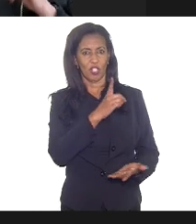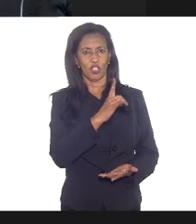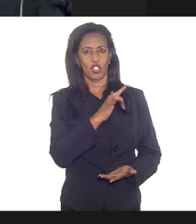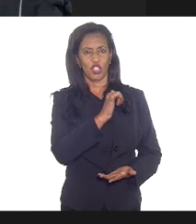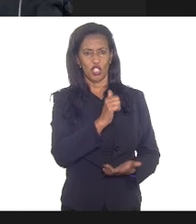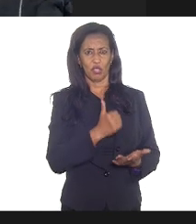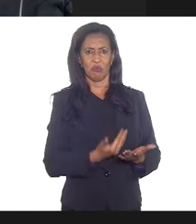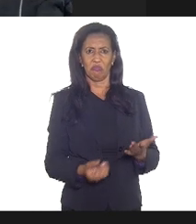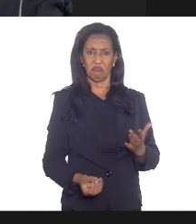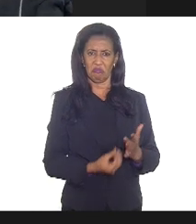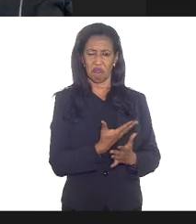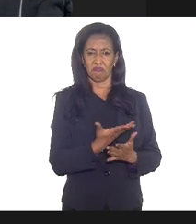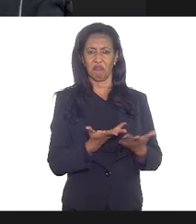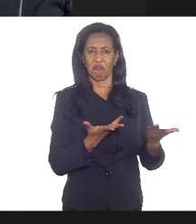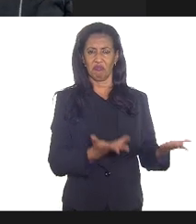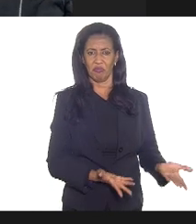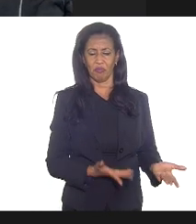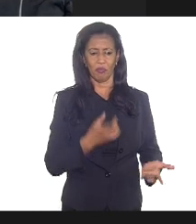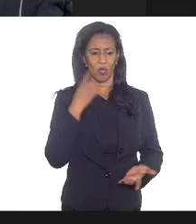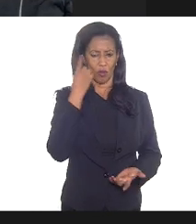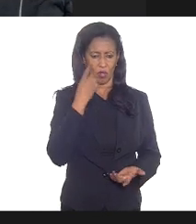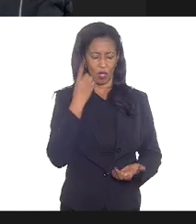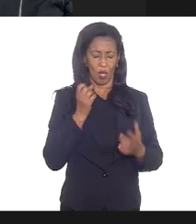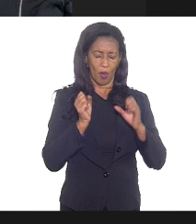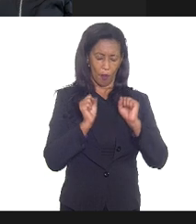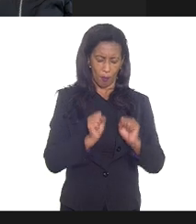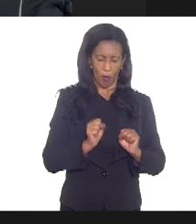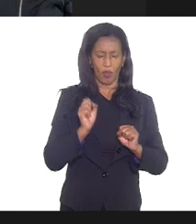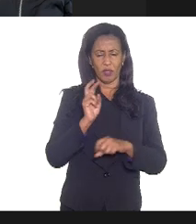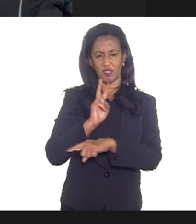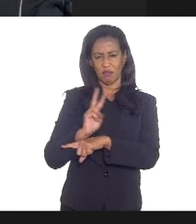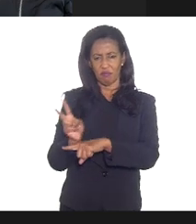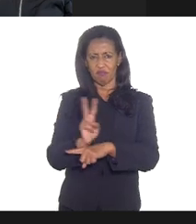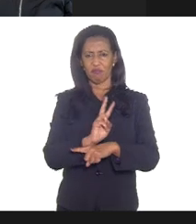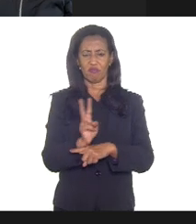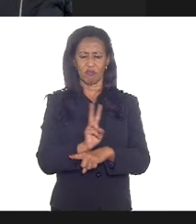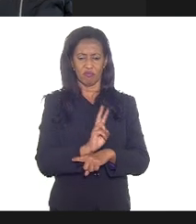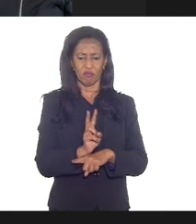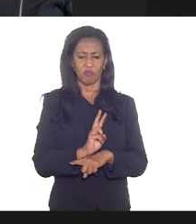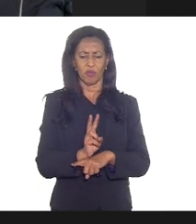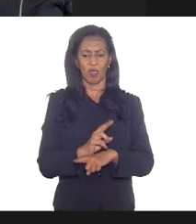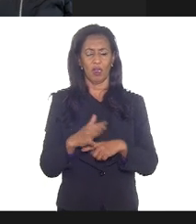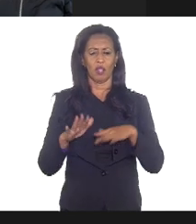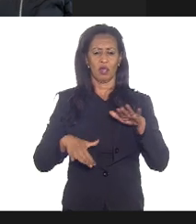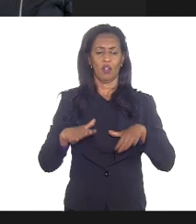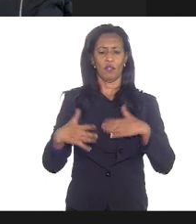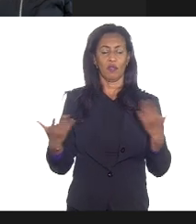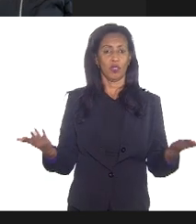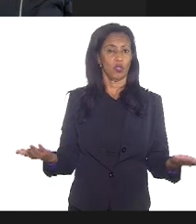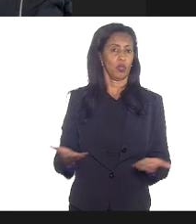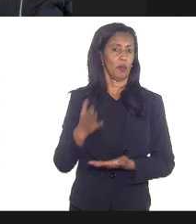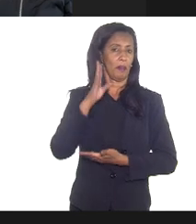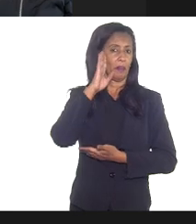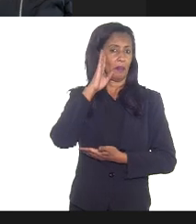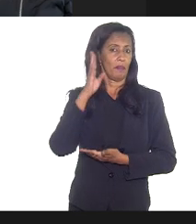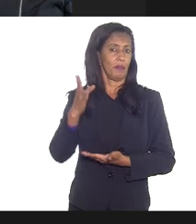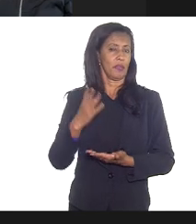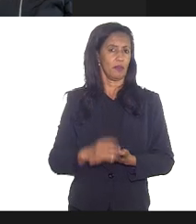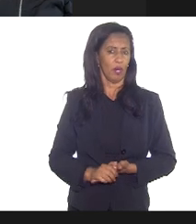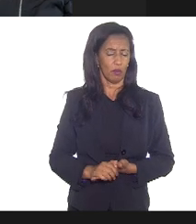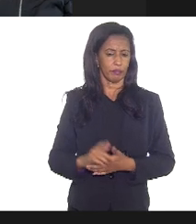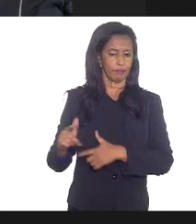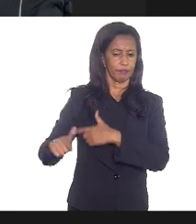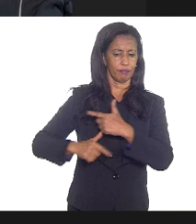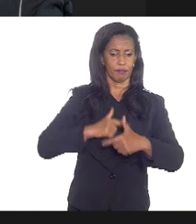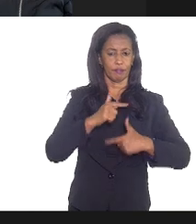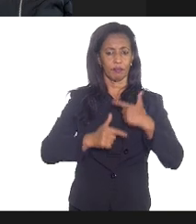iniciativa. Os deputados devem, sim, poder fiscalizar. E talvez hoje uma das nossas principais missões